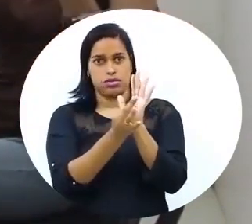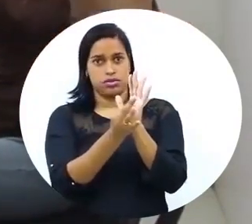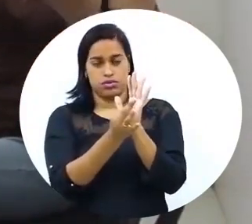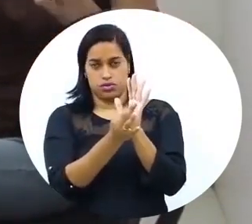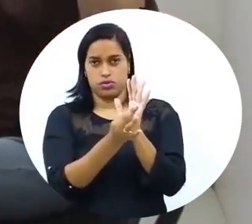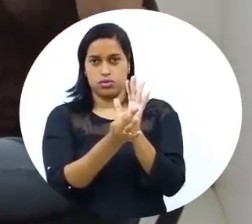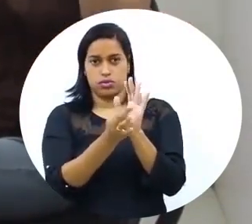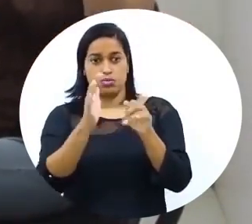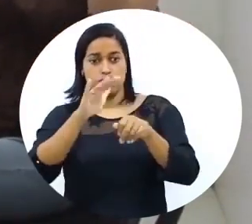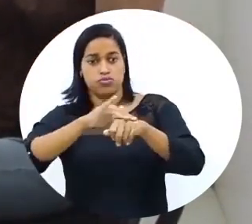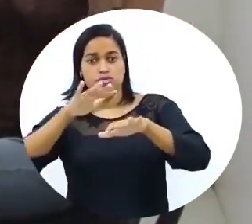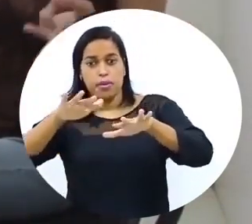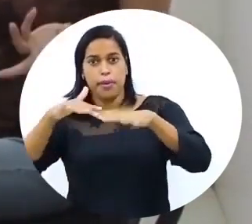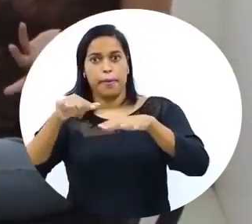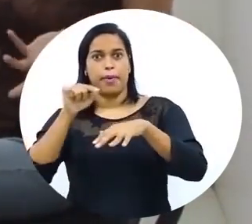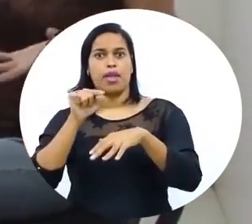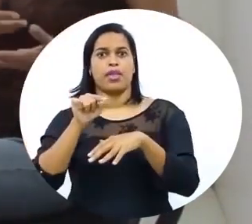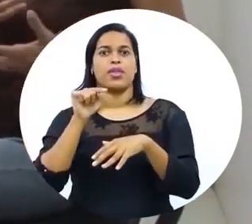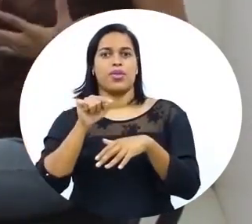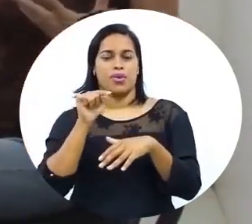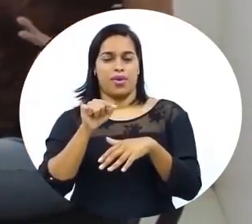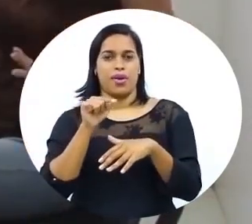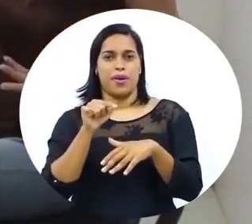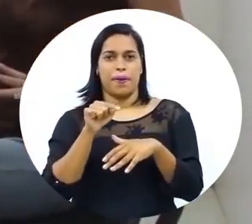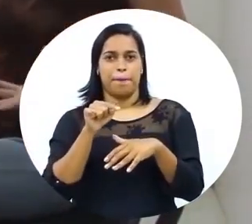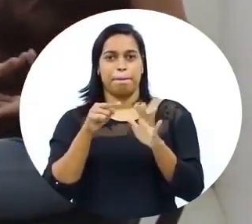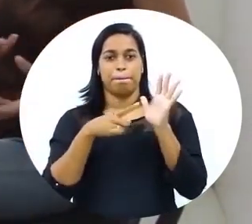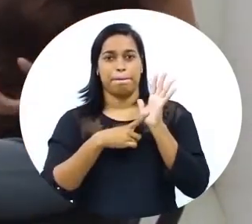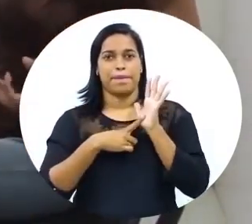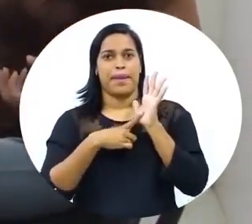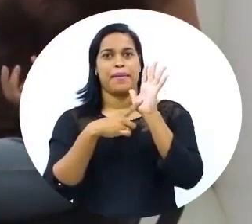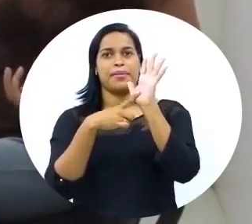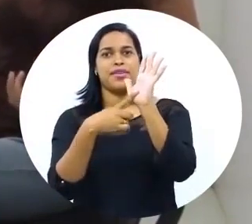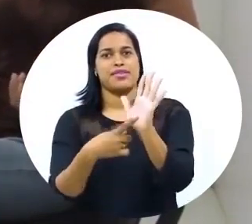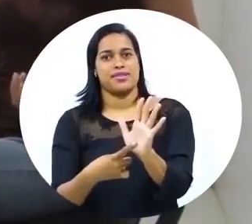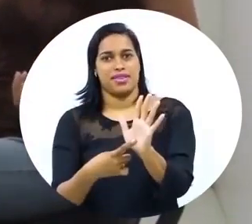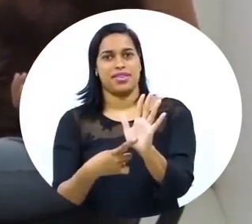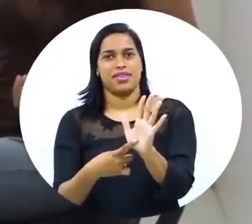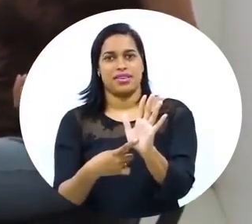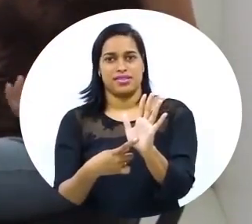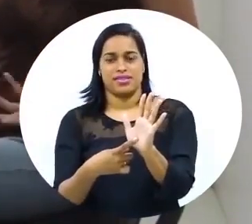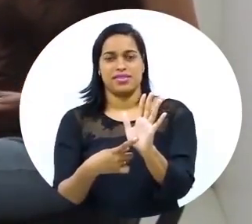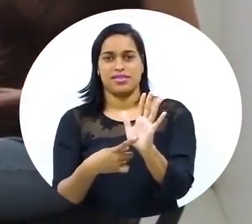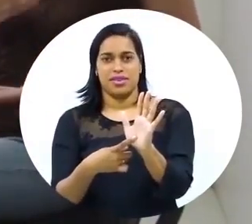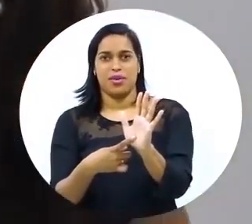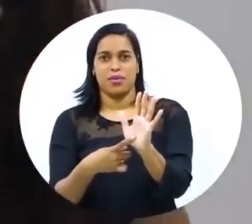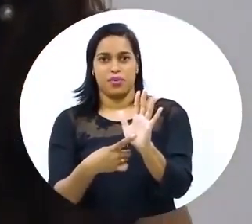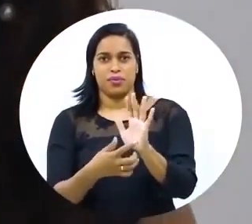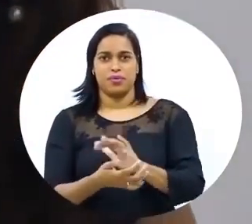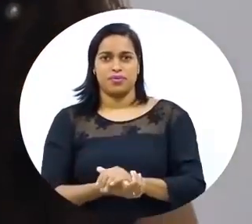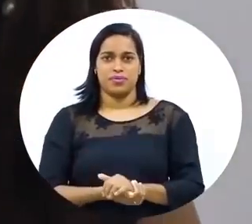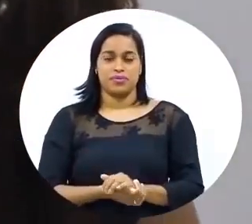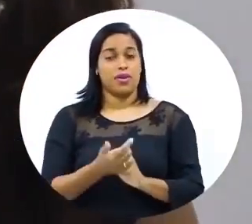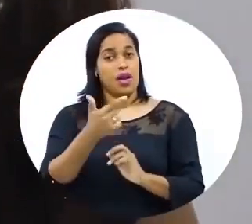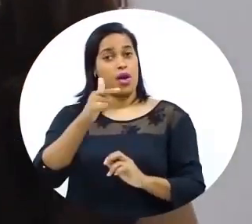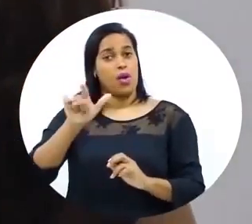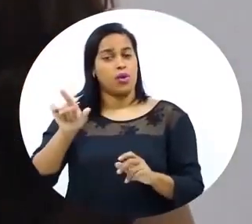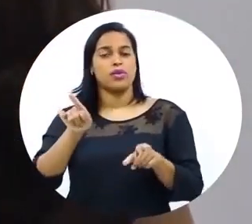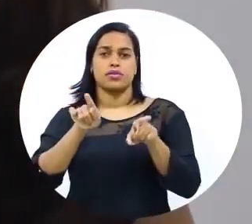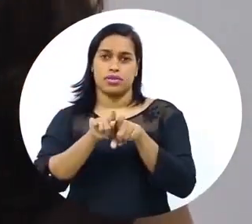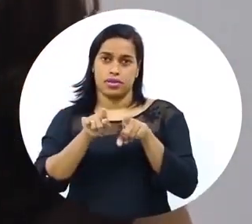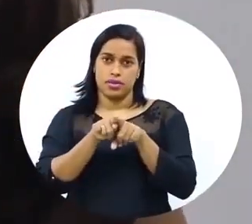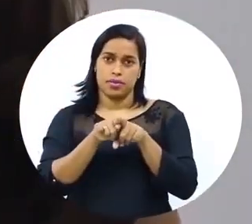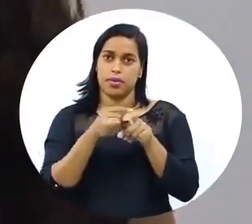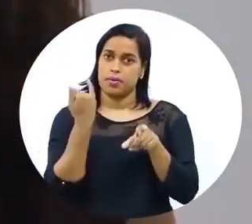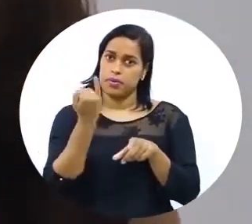um chamamento, como a gente diz, tipo né, uma carta de apresentação ali naquele corpo. A outra questão também